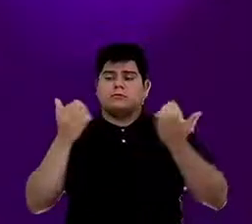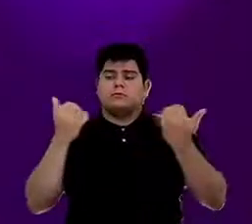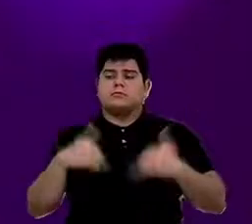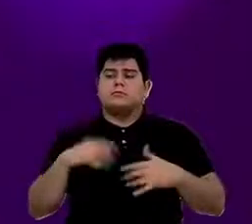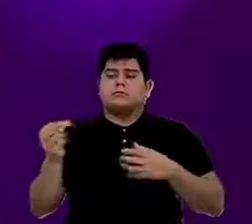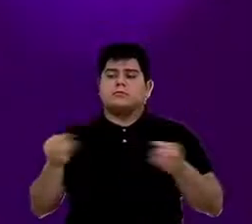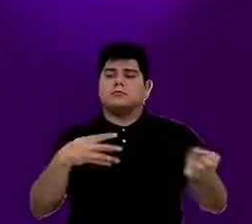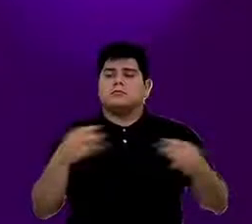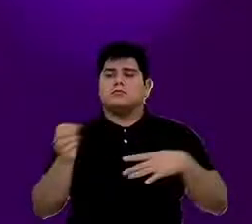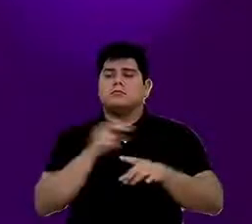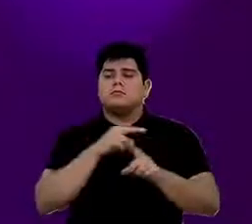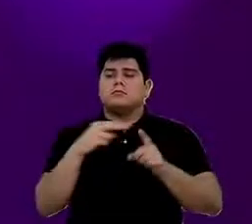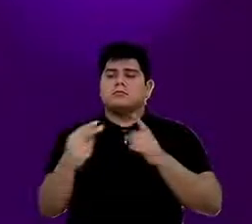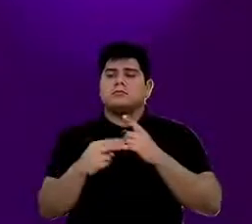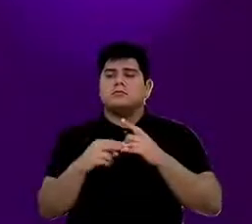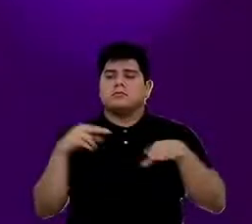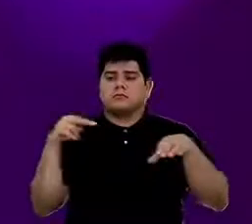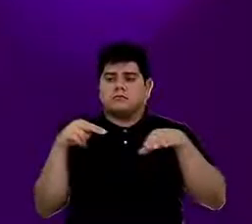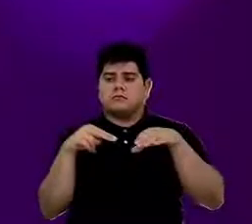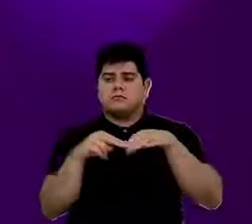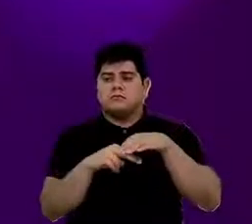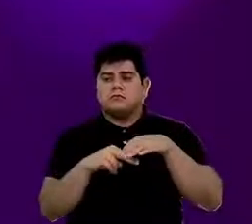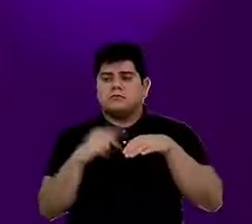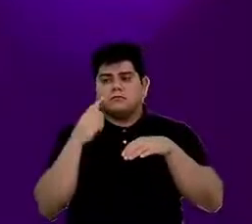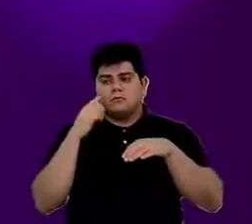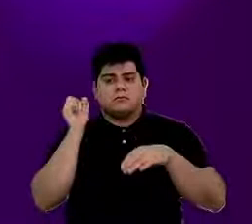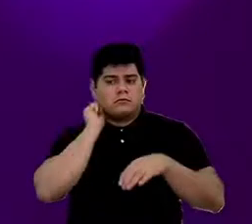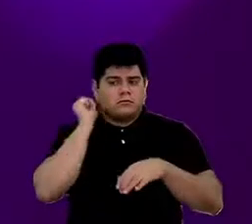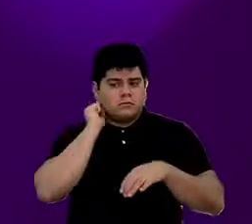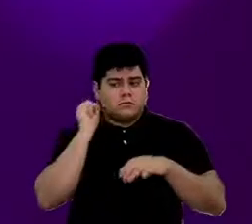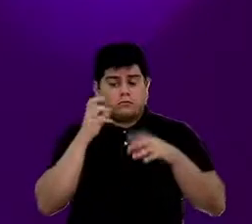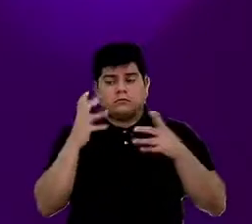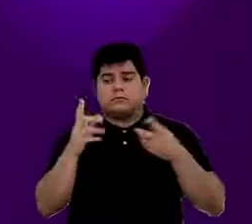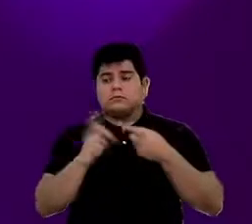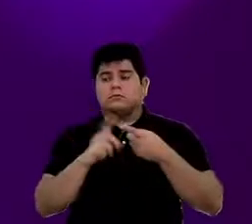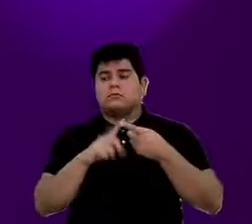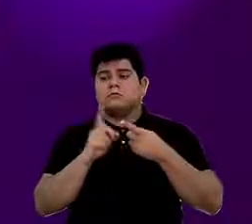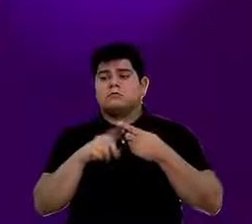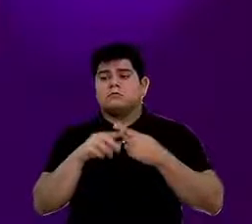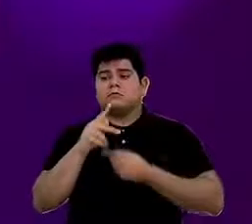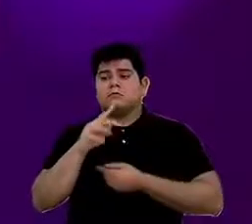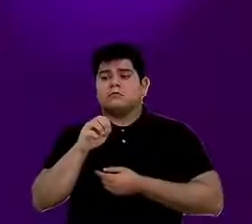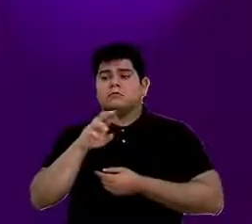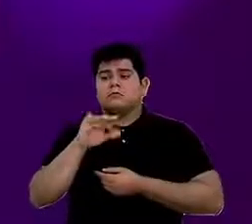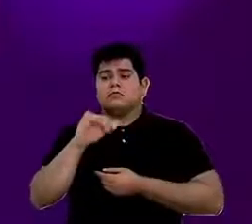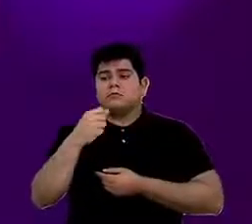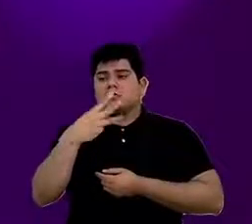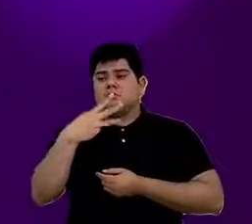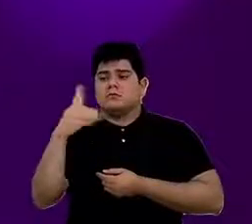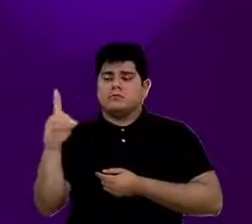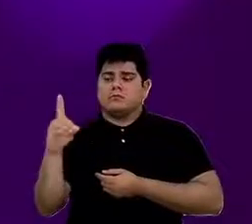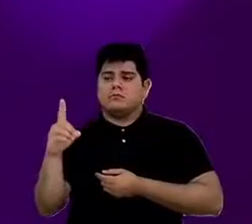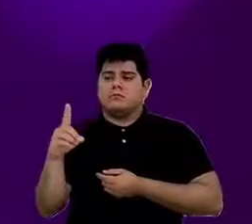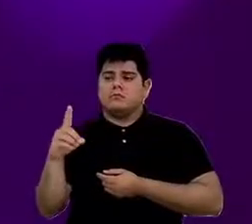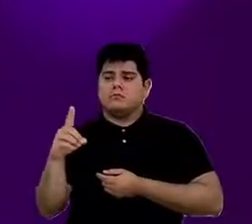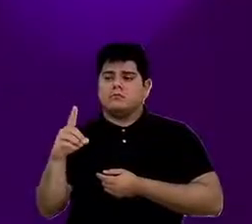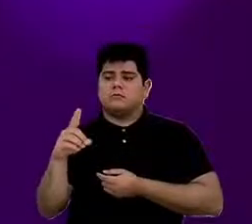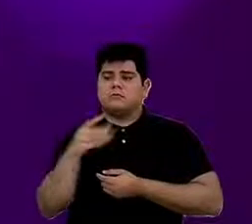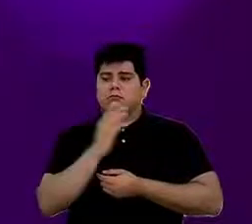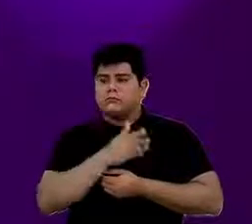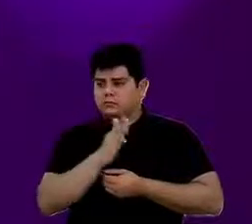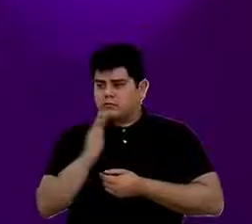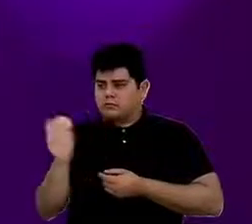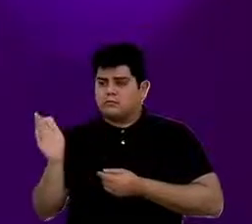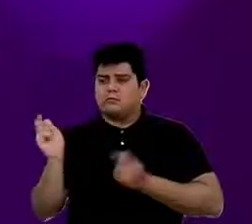novas perspectivas da ressonância magnética com estresse. A primeira delas é a perfusão 3D, ou seja, sequências